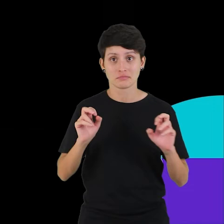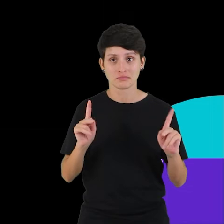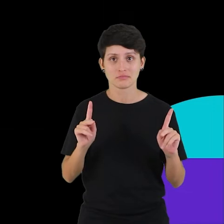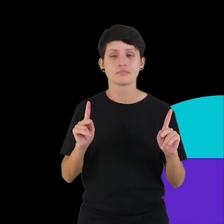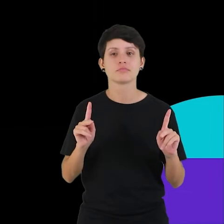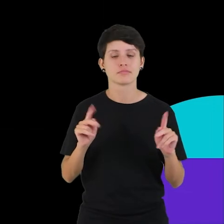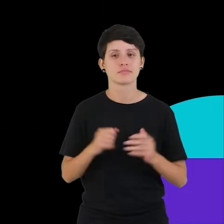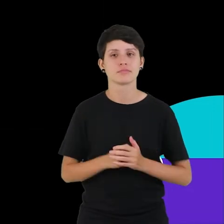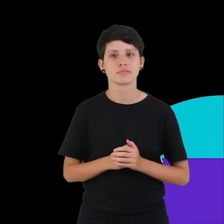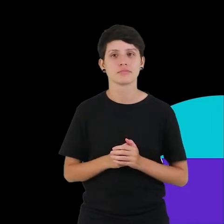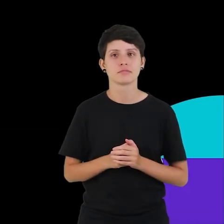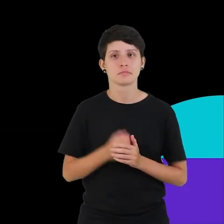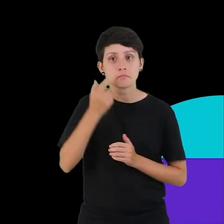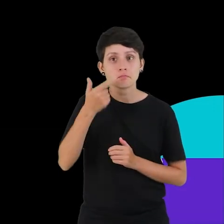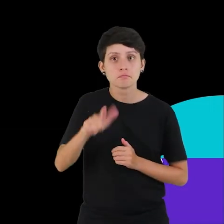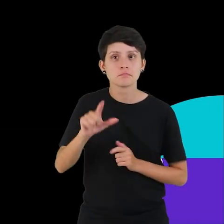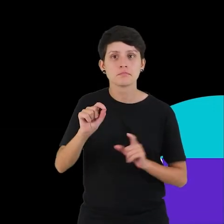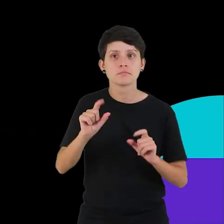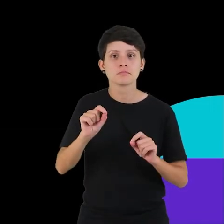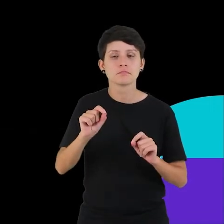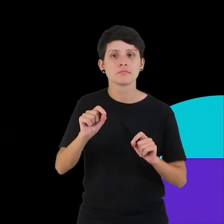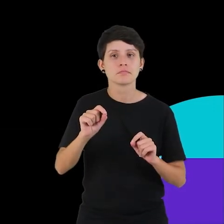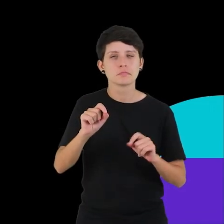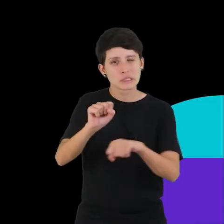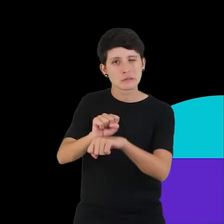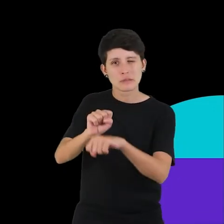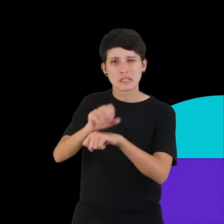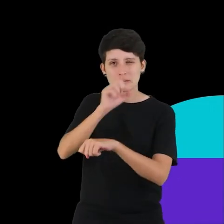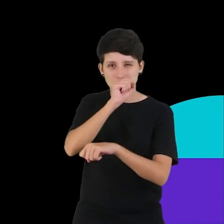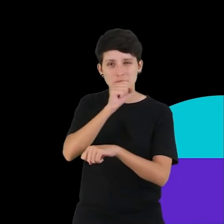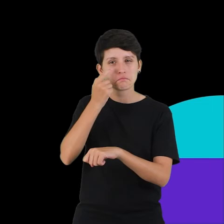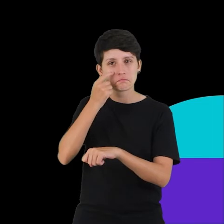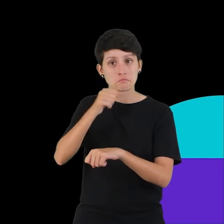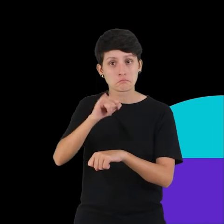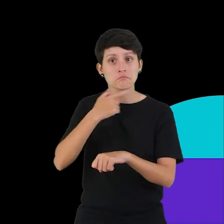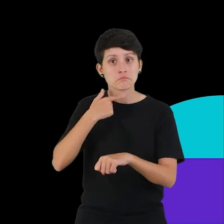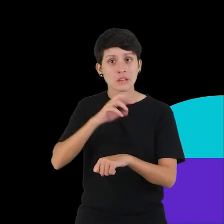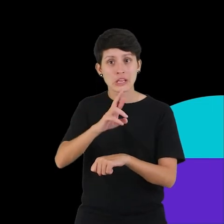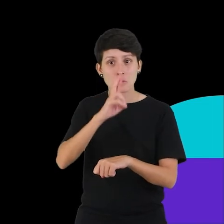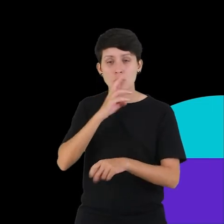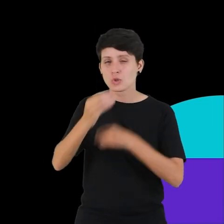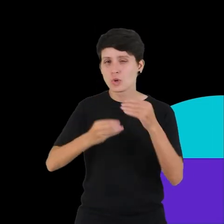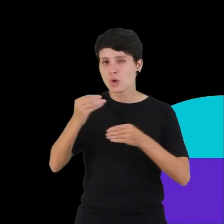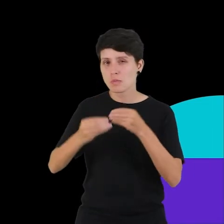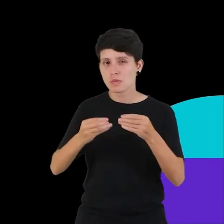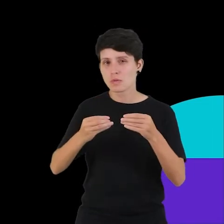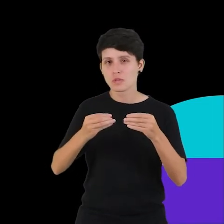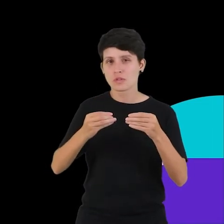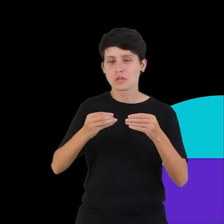gostam, né? É produto de marca, então as pessoas acabam consumindo pela questão, vamos dizer, da qualidade, né? Que